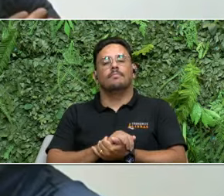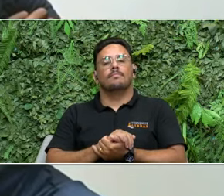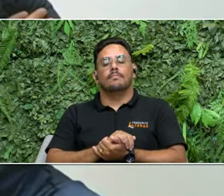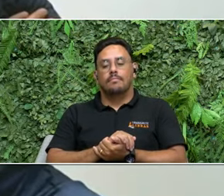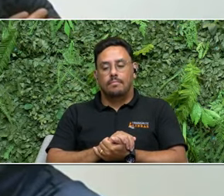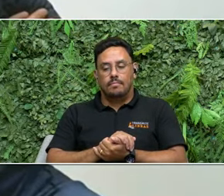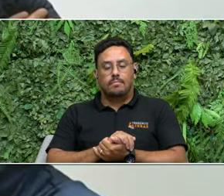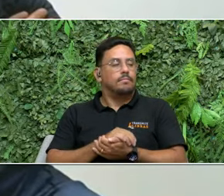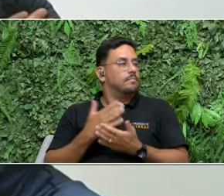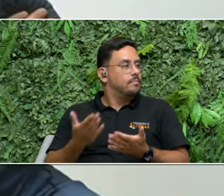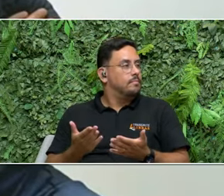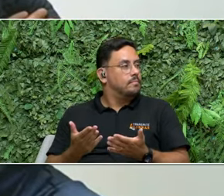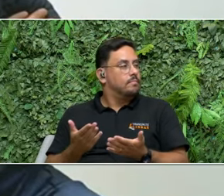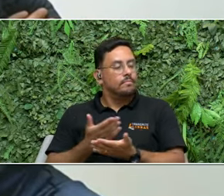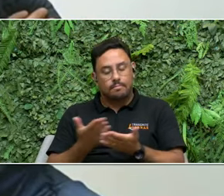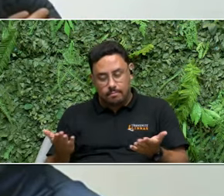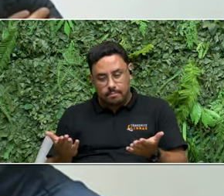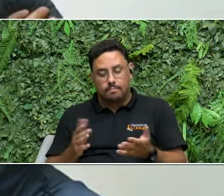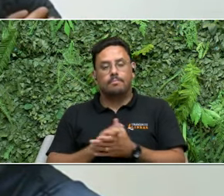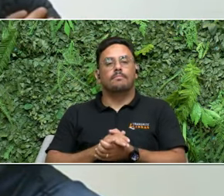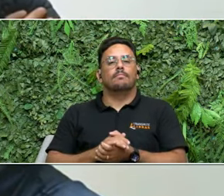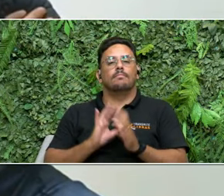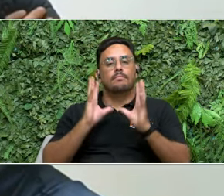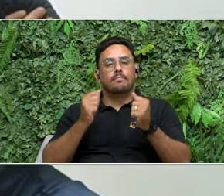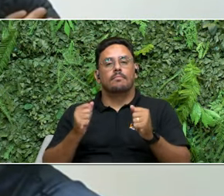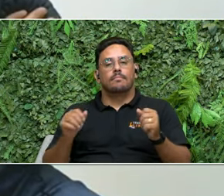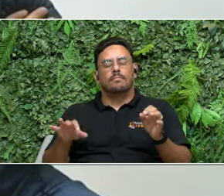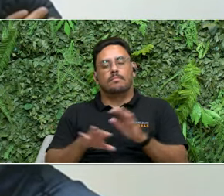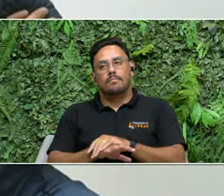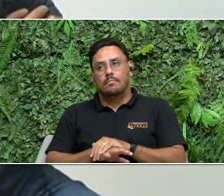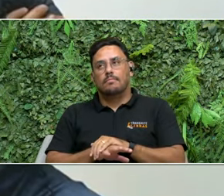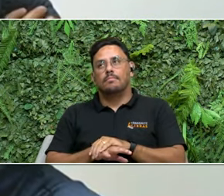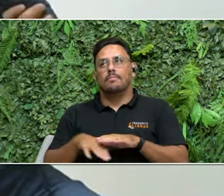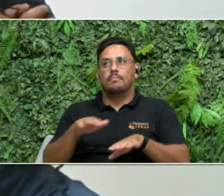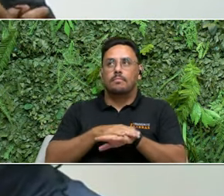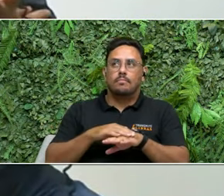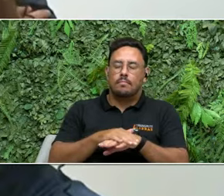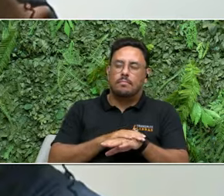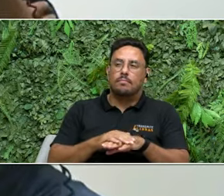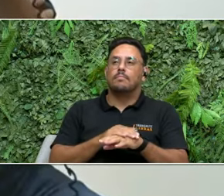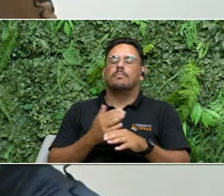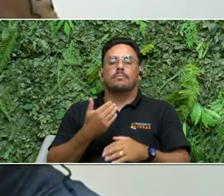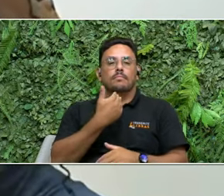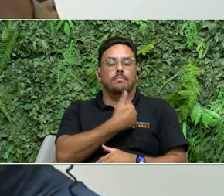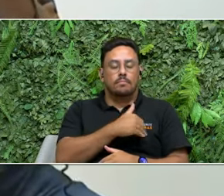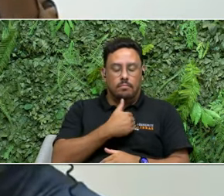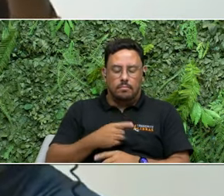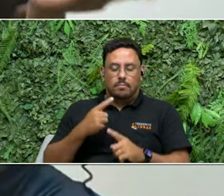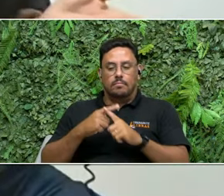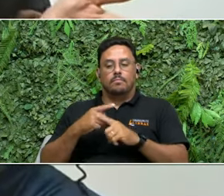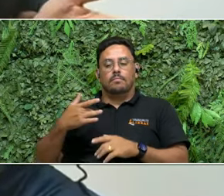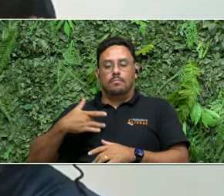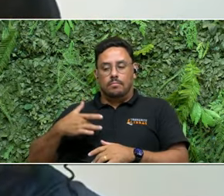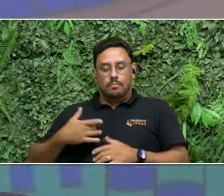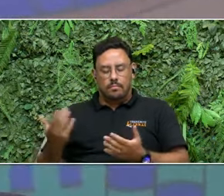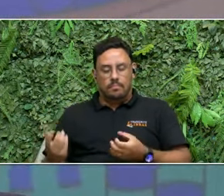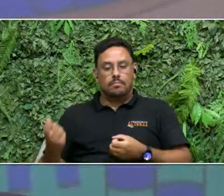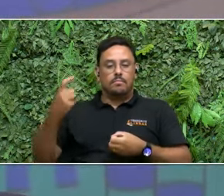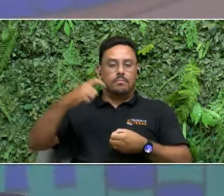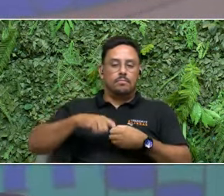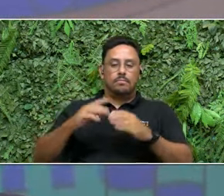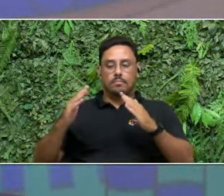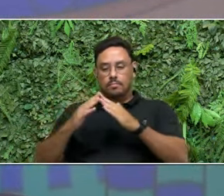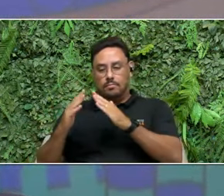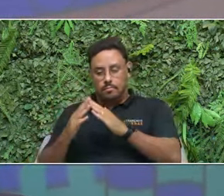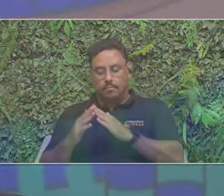nota seis para ele muito bem nota seis Então isto dito acho que nada mais a então boa volta à casa a